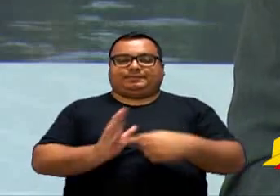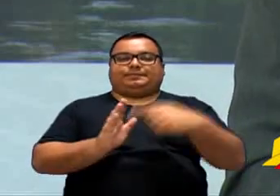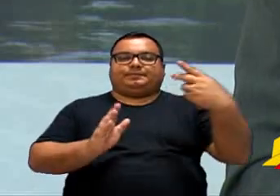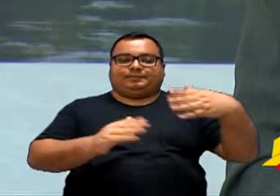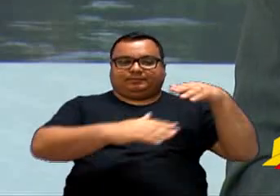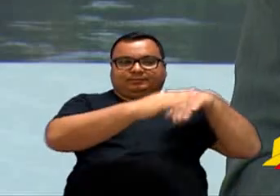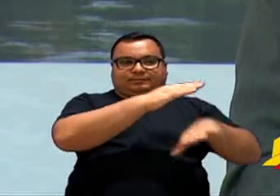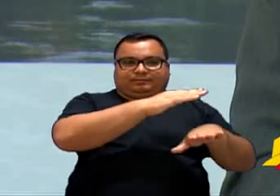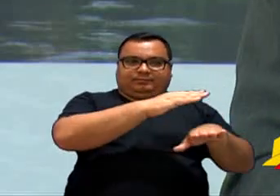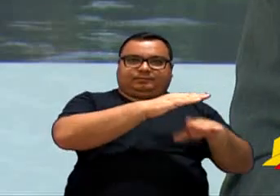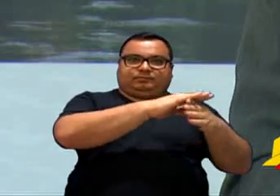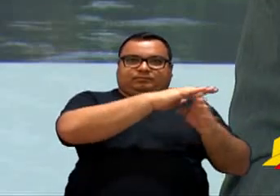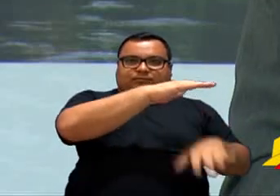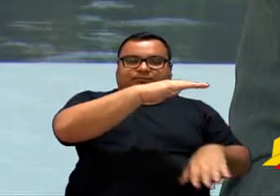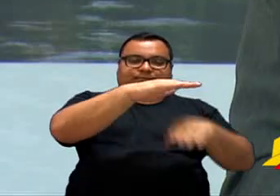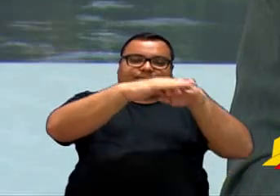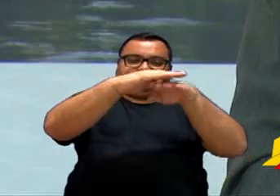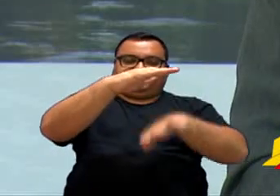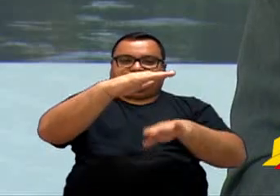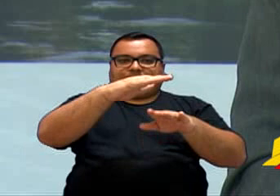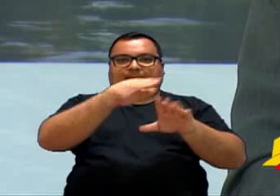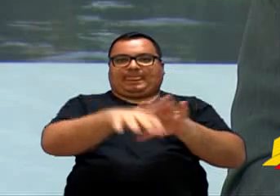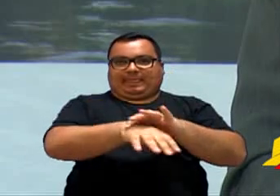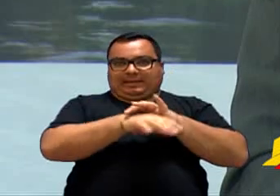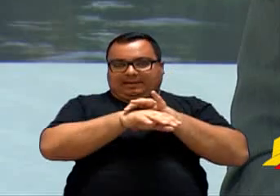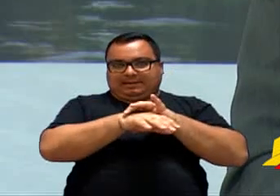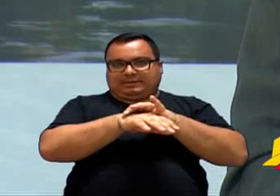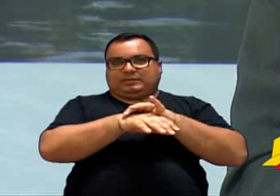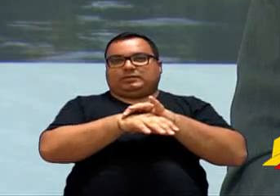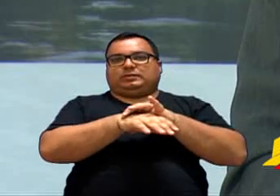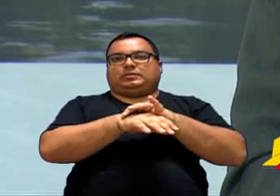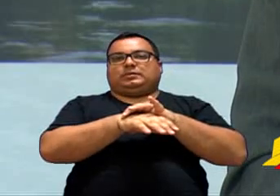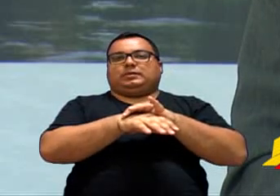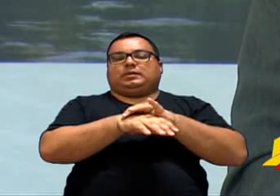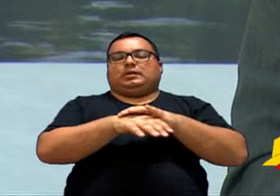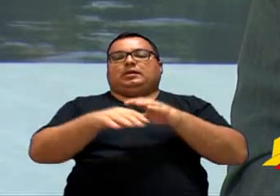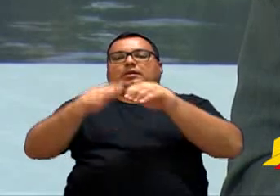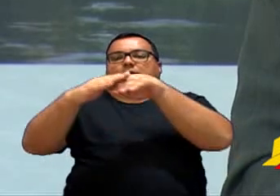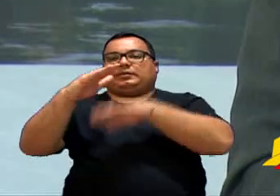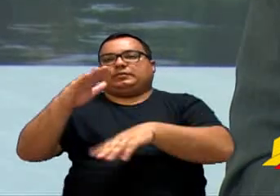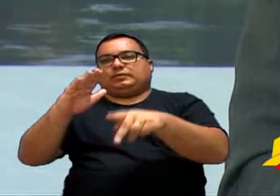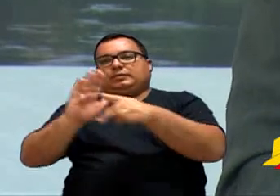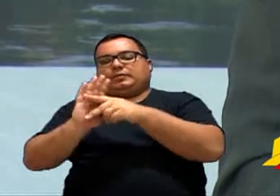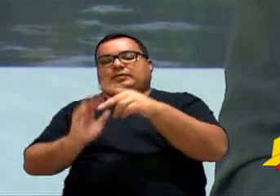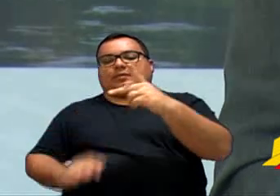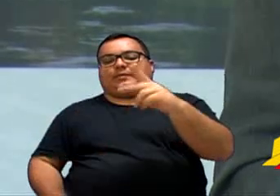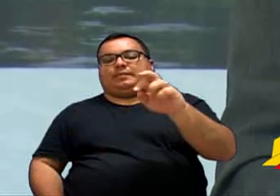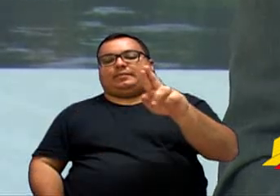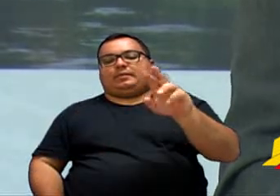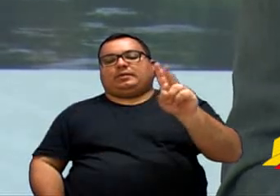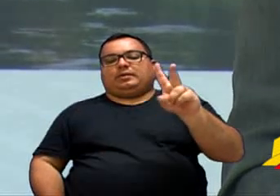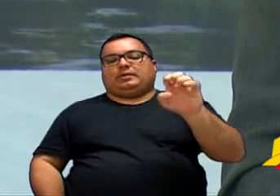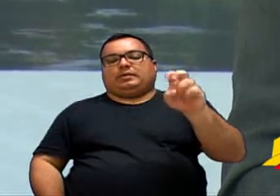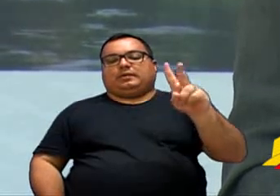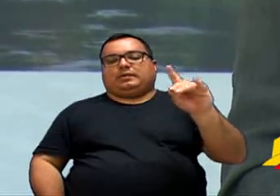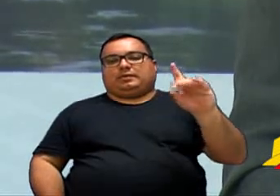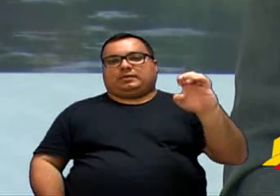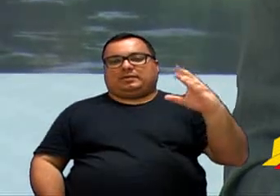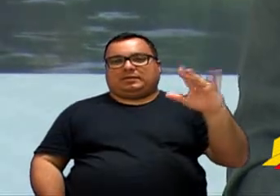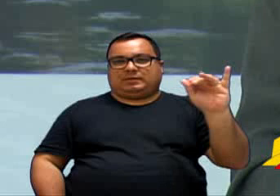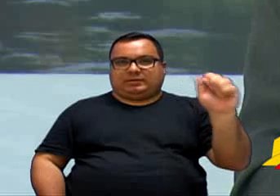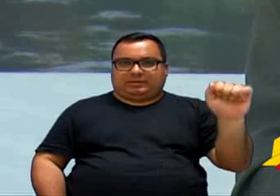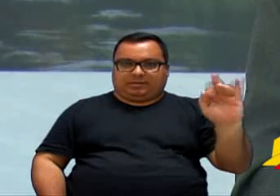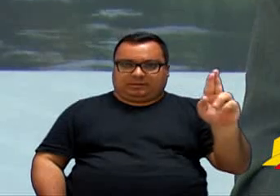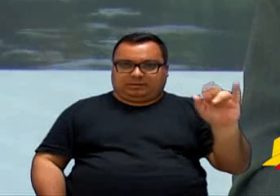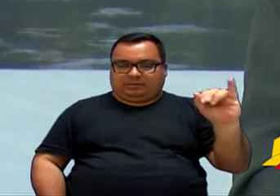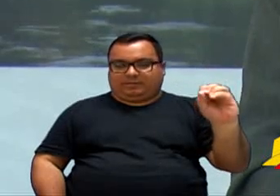fundo financeiro, o fundo de reserva previdenciária e o fundo previdenciário. Pois bem, e no seu